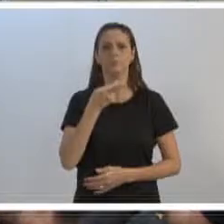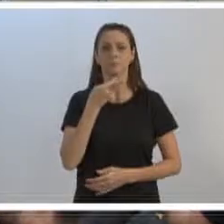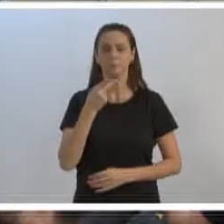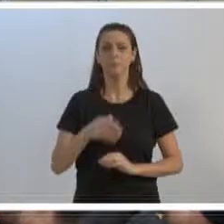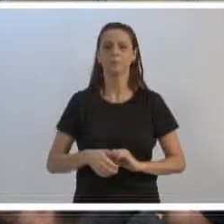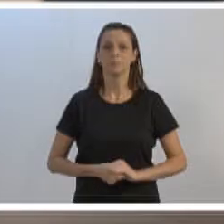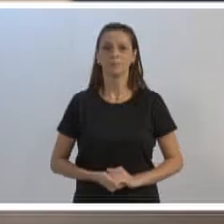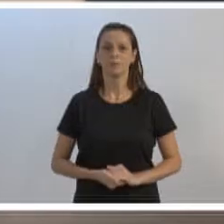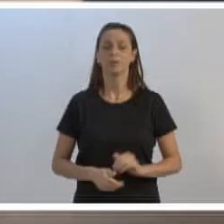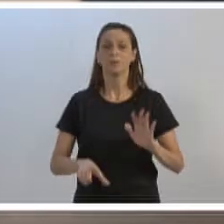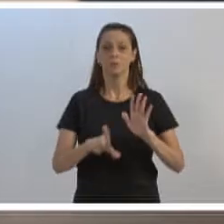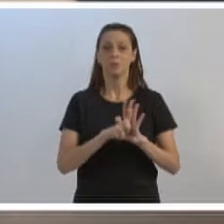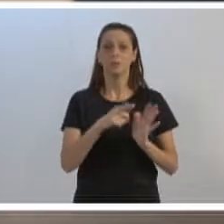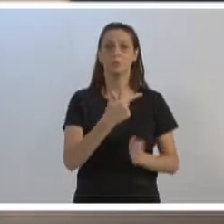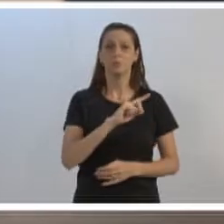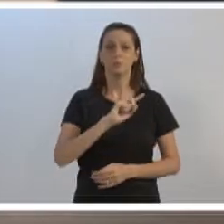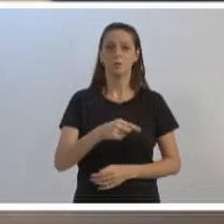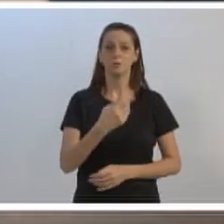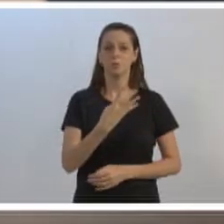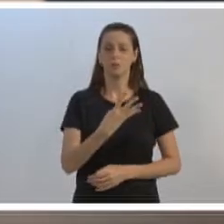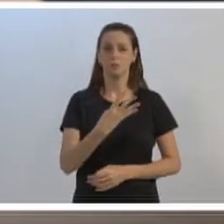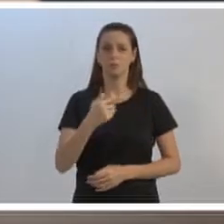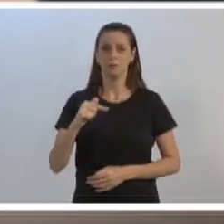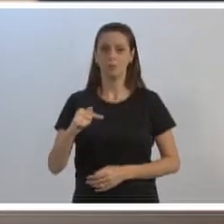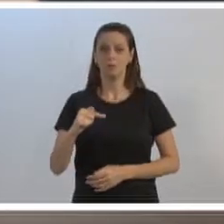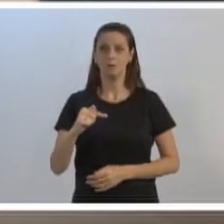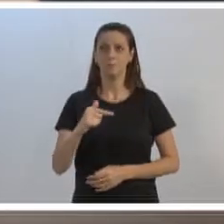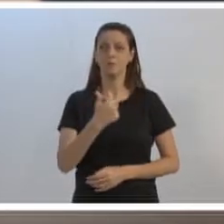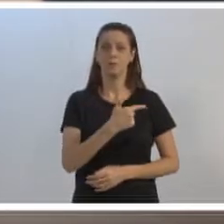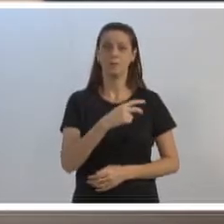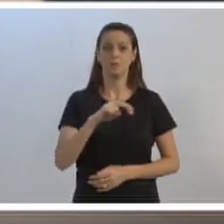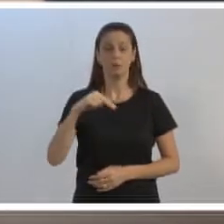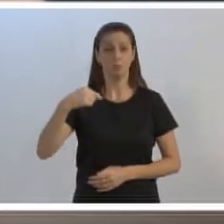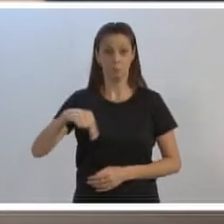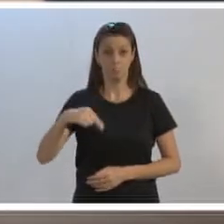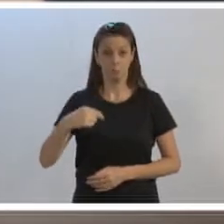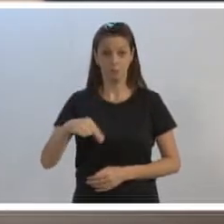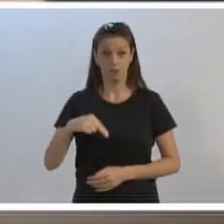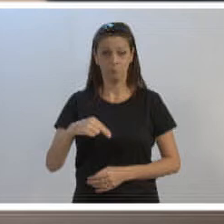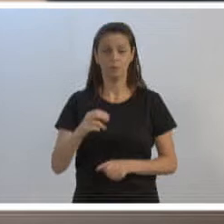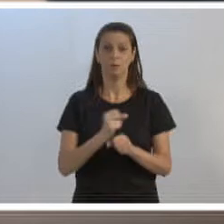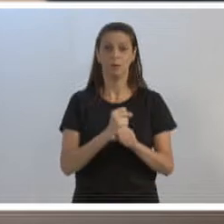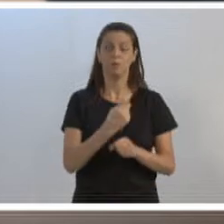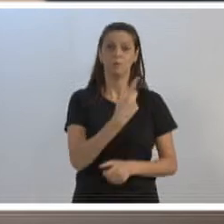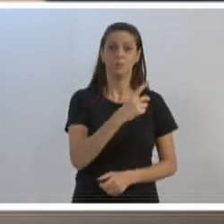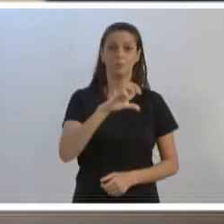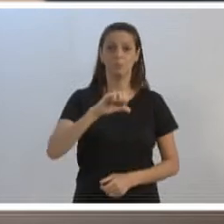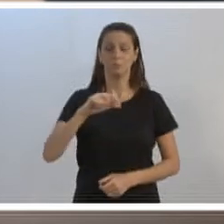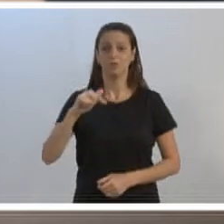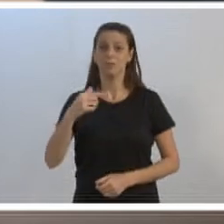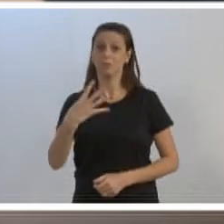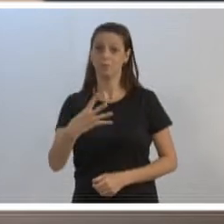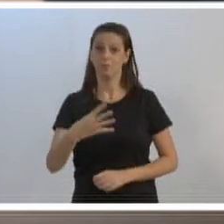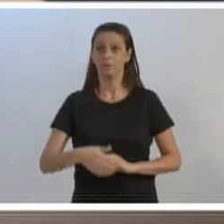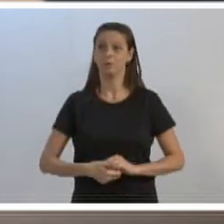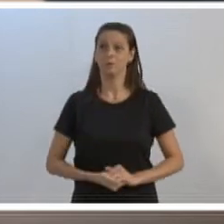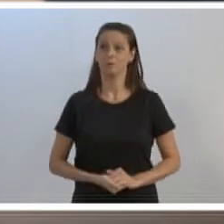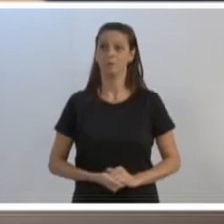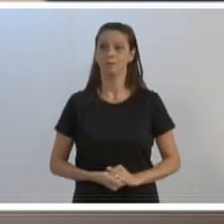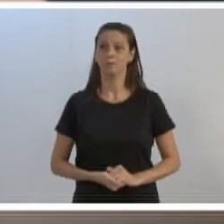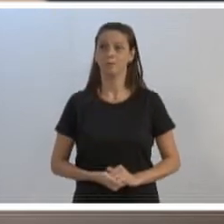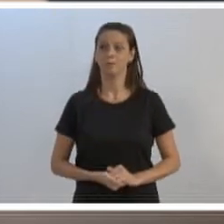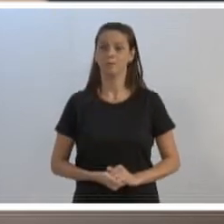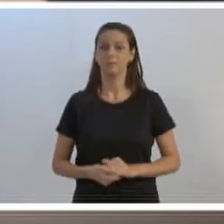da lei número 2047, de 25 de novembro de 74. Despacho